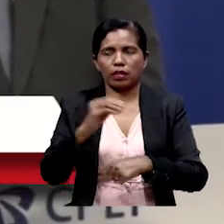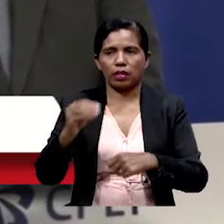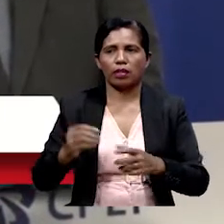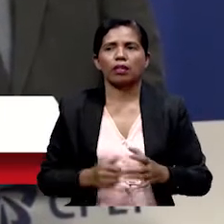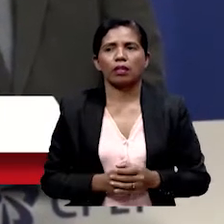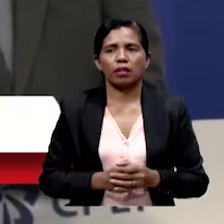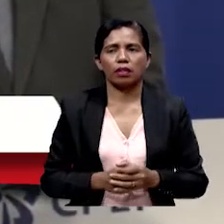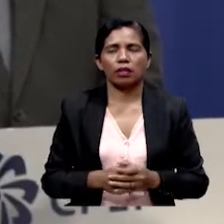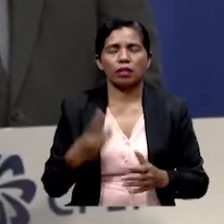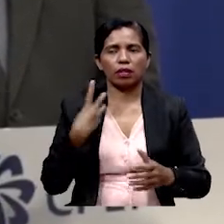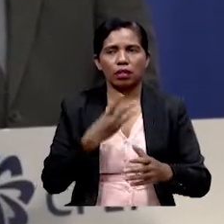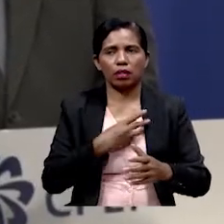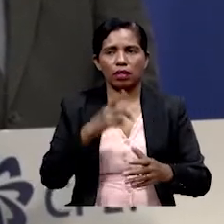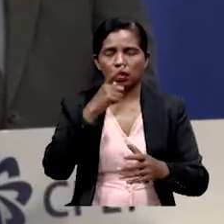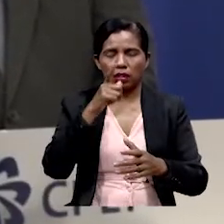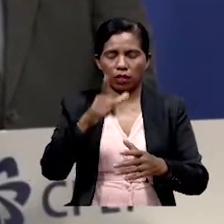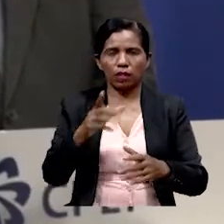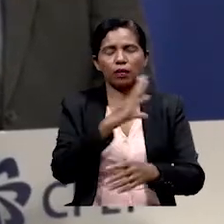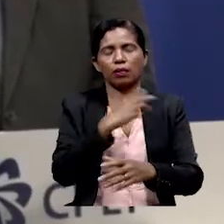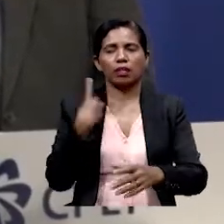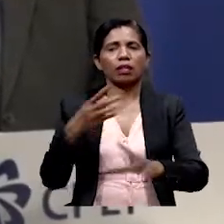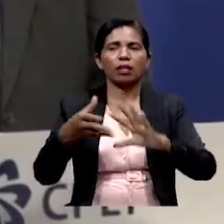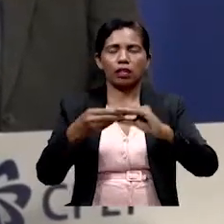pela nossa língua, cultura e história.